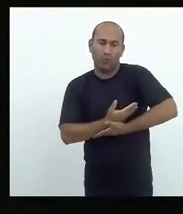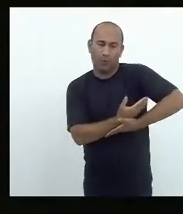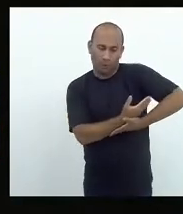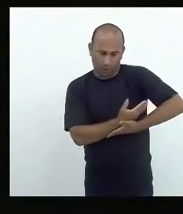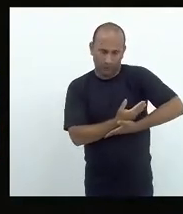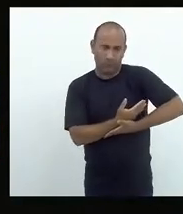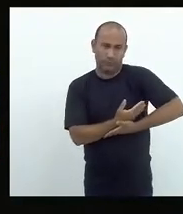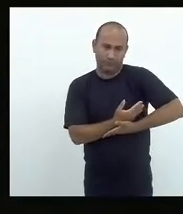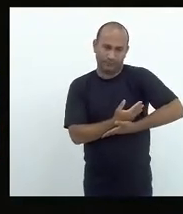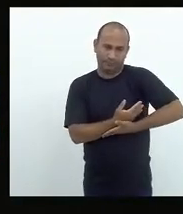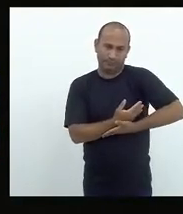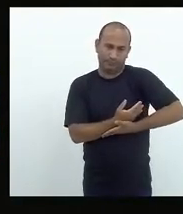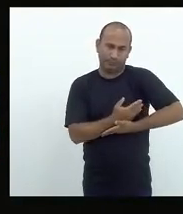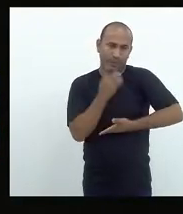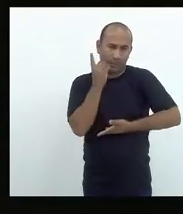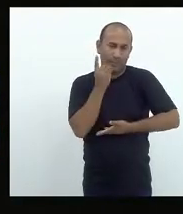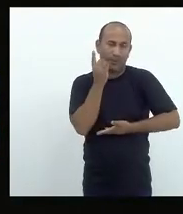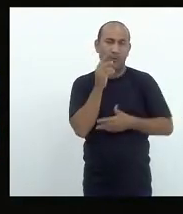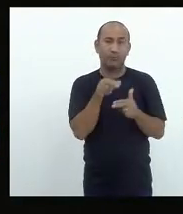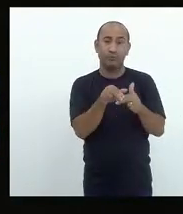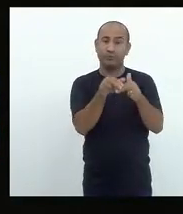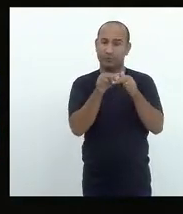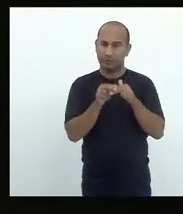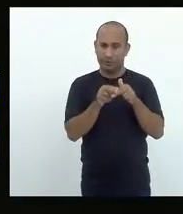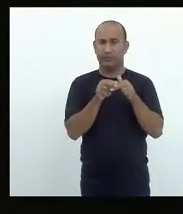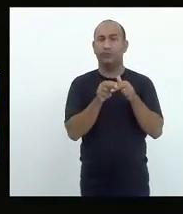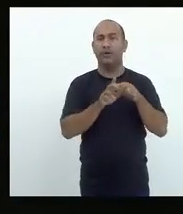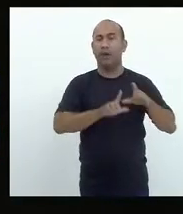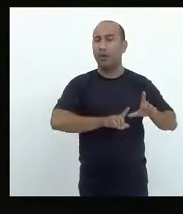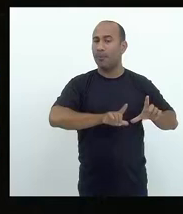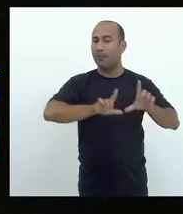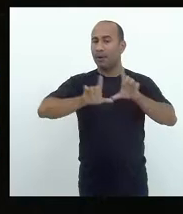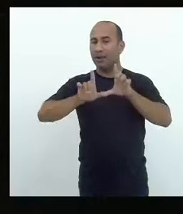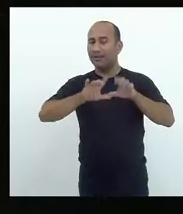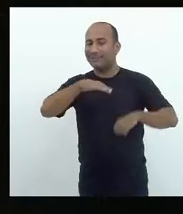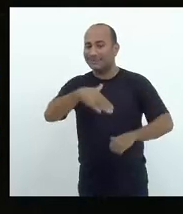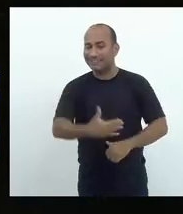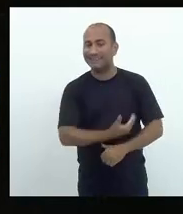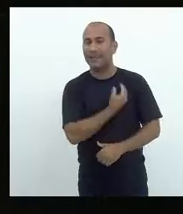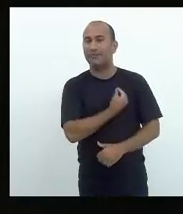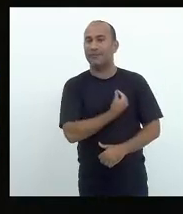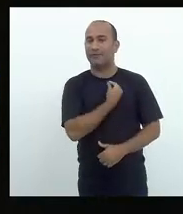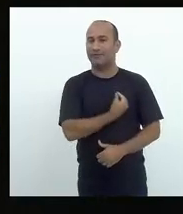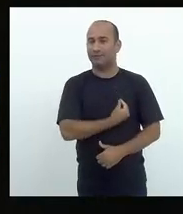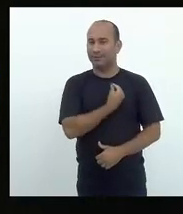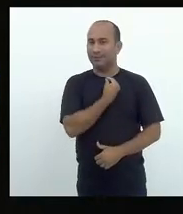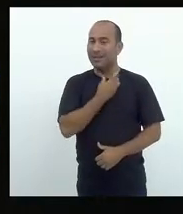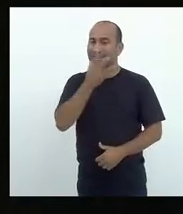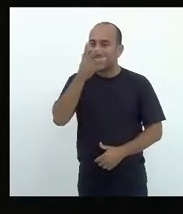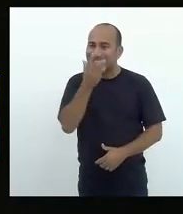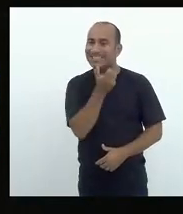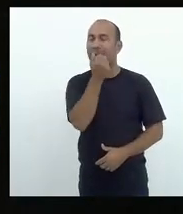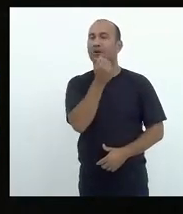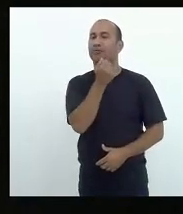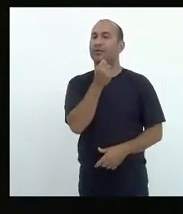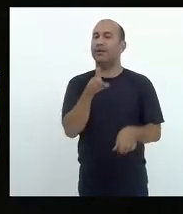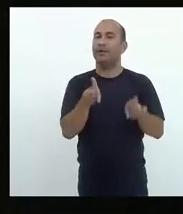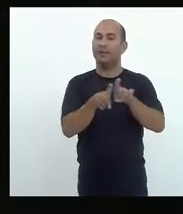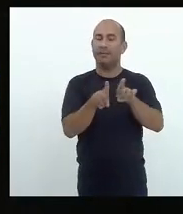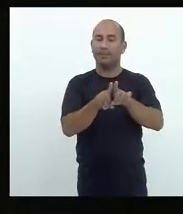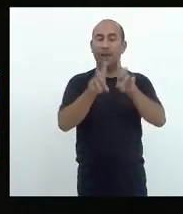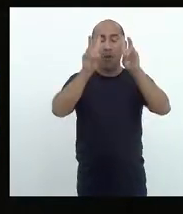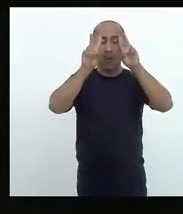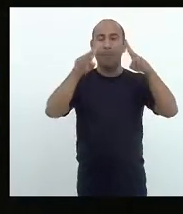deputados, através desse programa, salva a vida, salva e humaniza